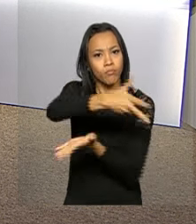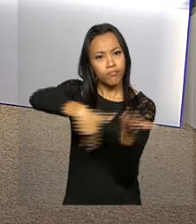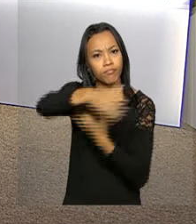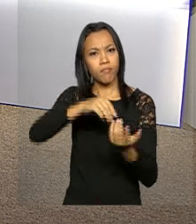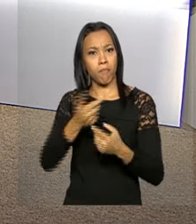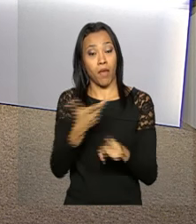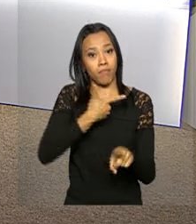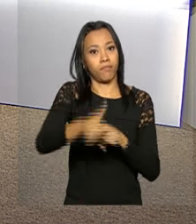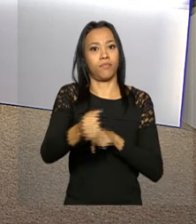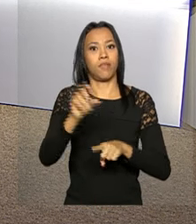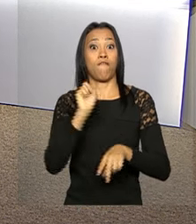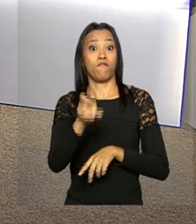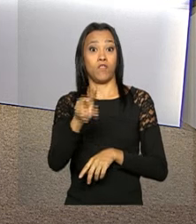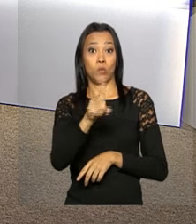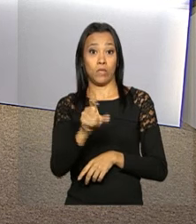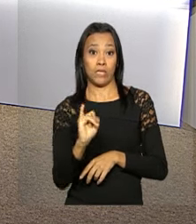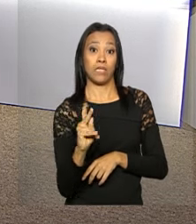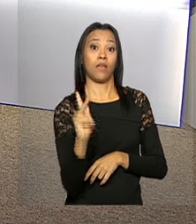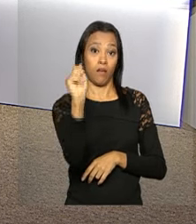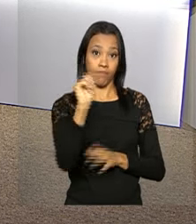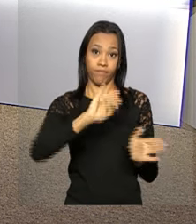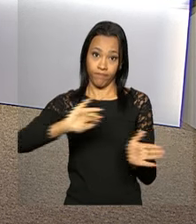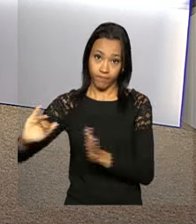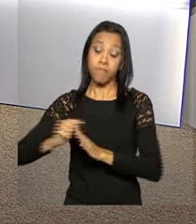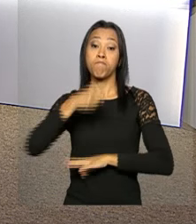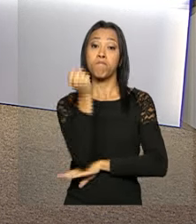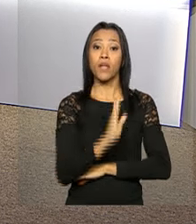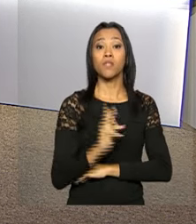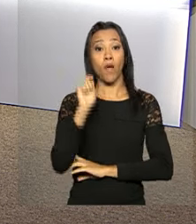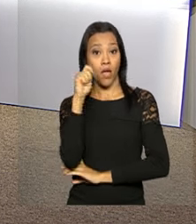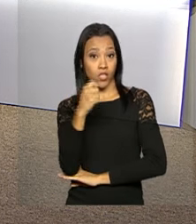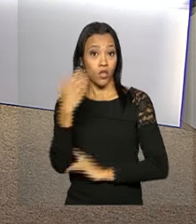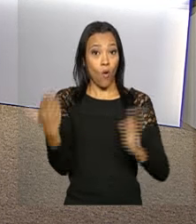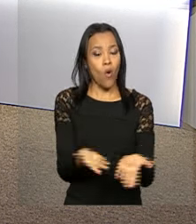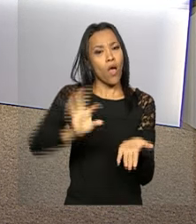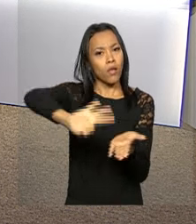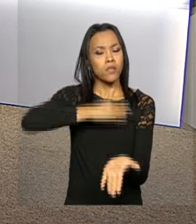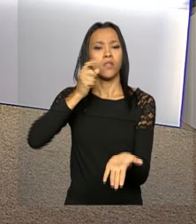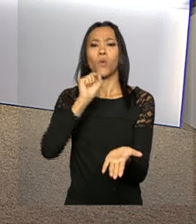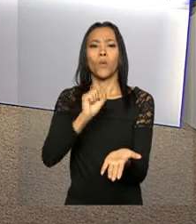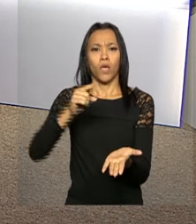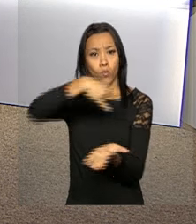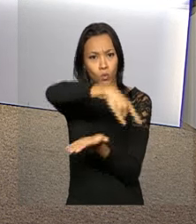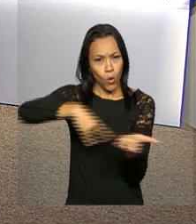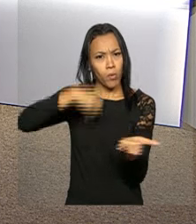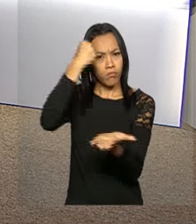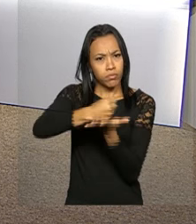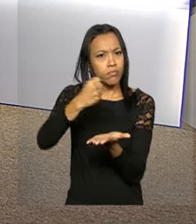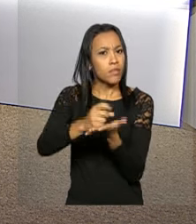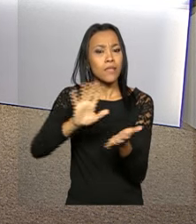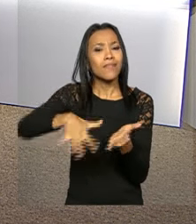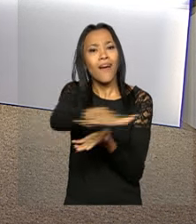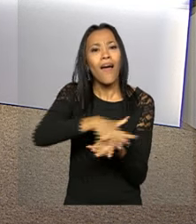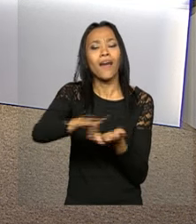à epidemia do vírus Zica. E o Brasil e a Argentina assinam hoje um acordo de cooperação científica e tecnológica